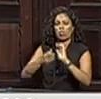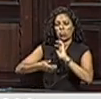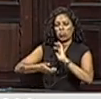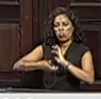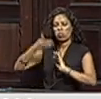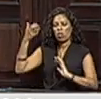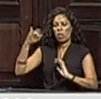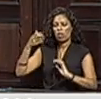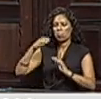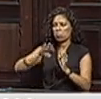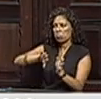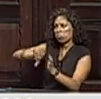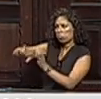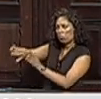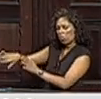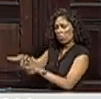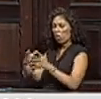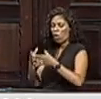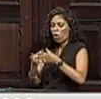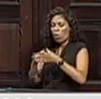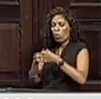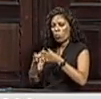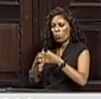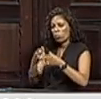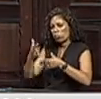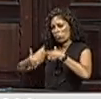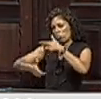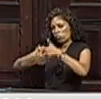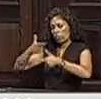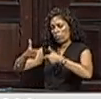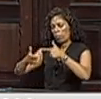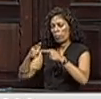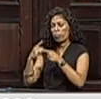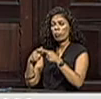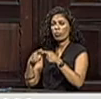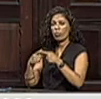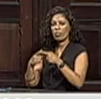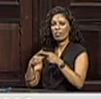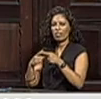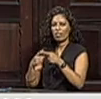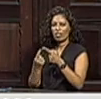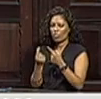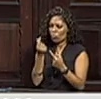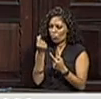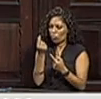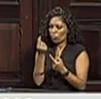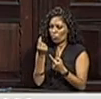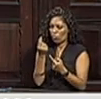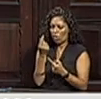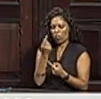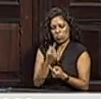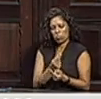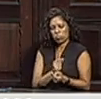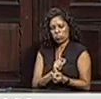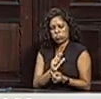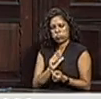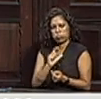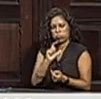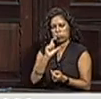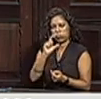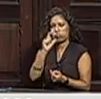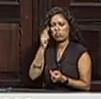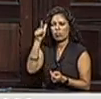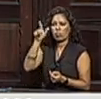excluir para aumentar a sua margem de lucro, e ainda causando uma contradição, que